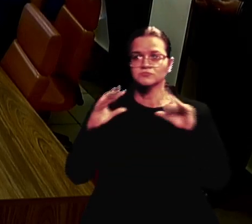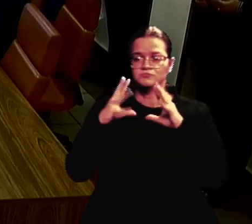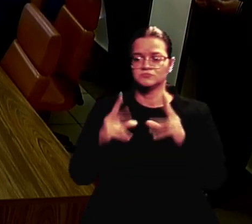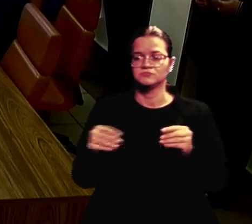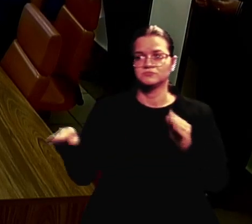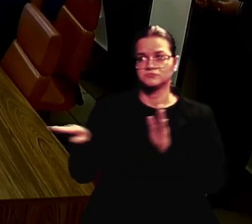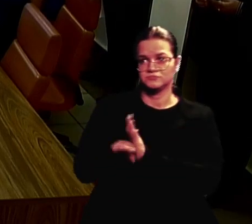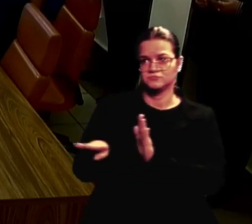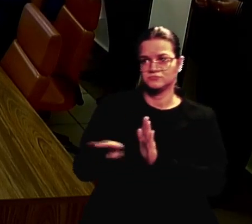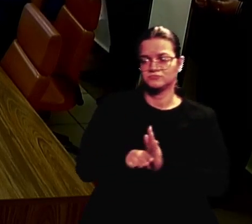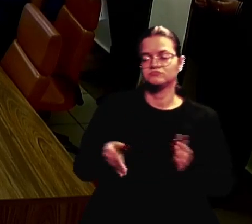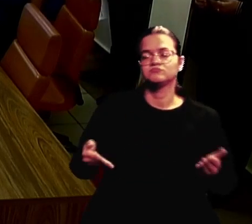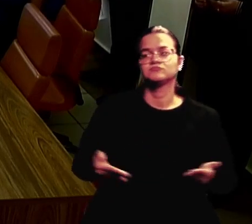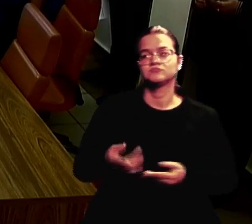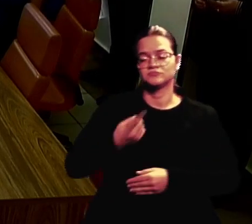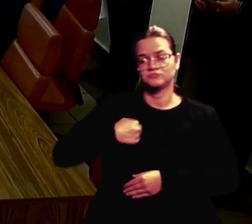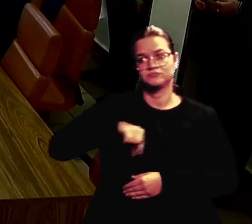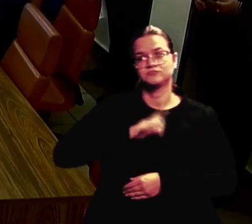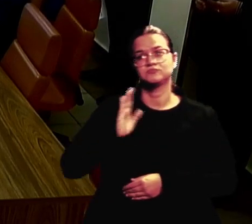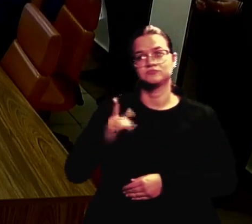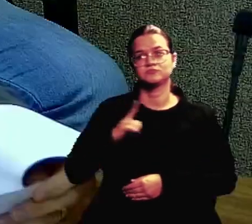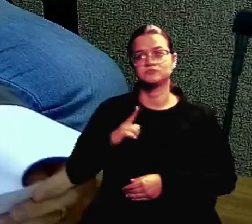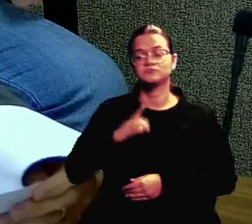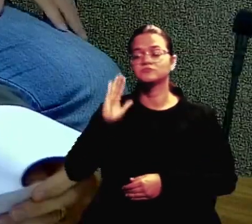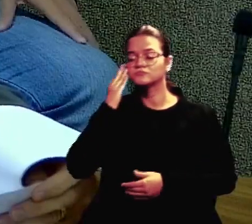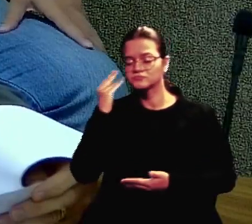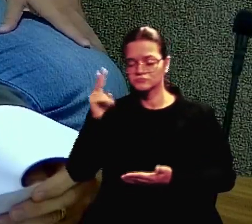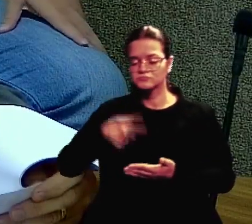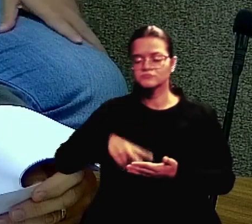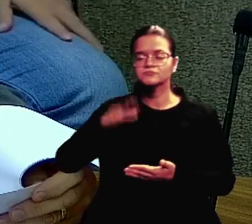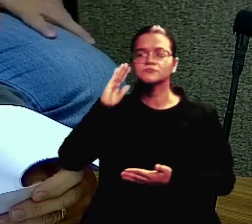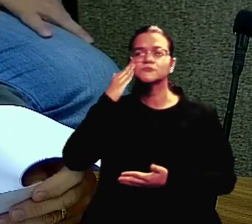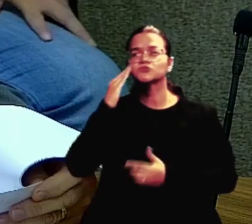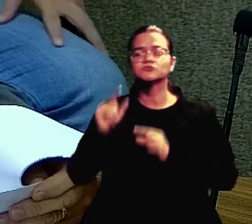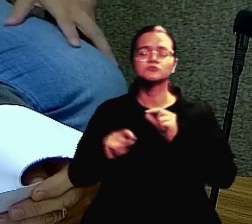que chegaram agora. Nós tivemos um entendimento,